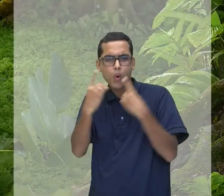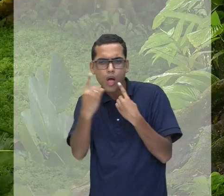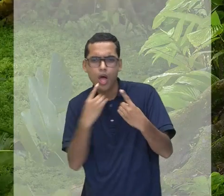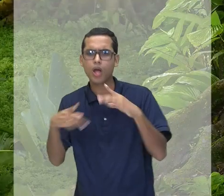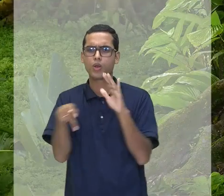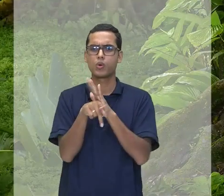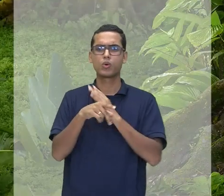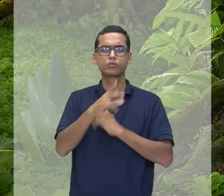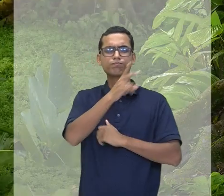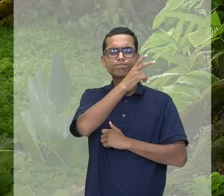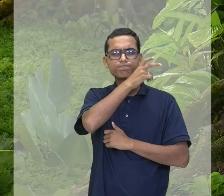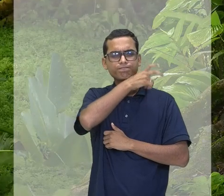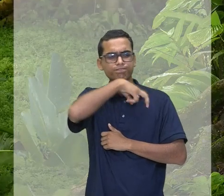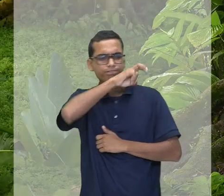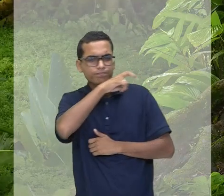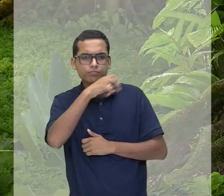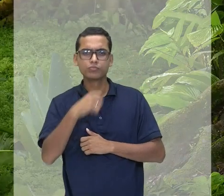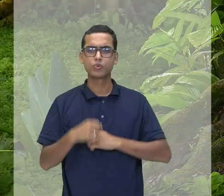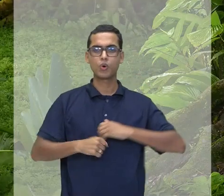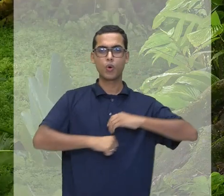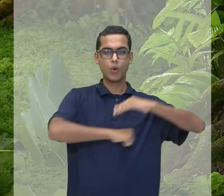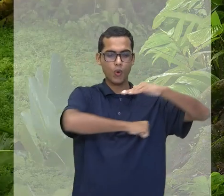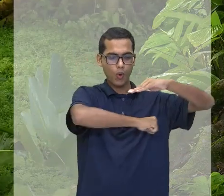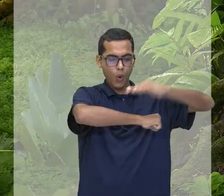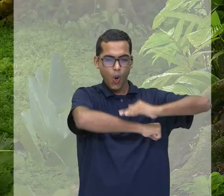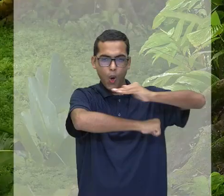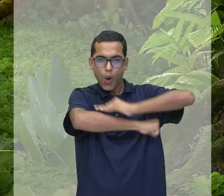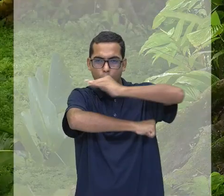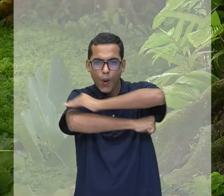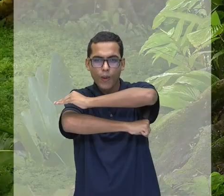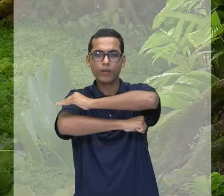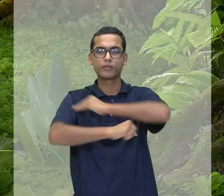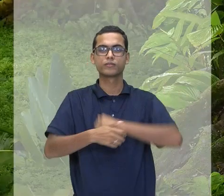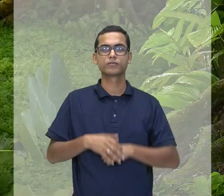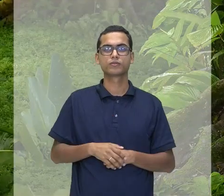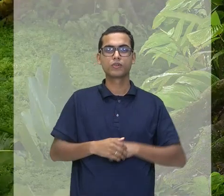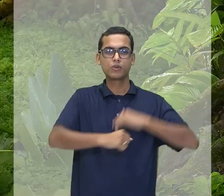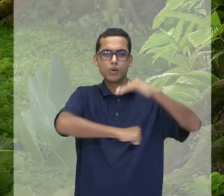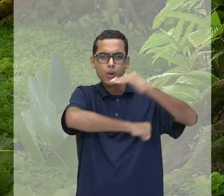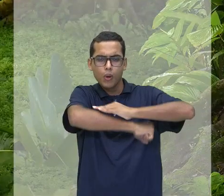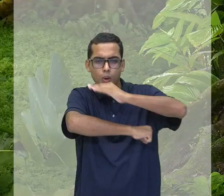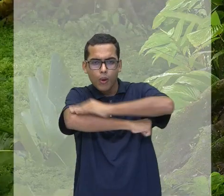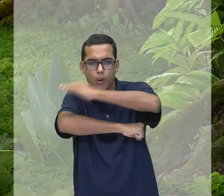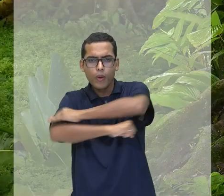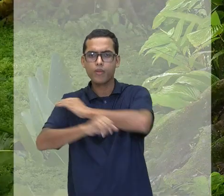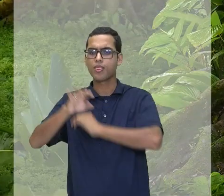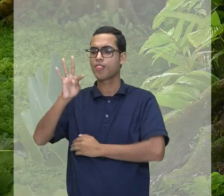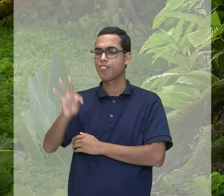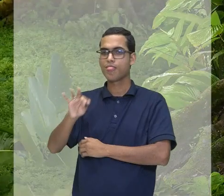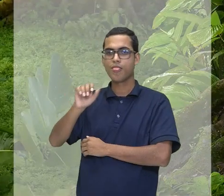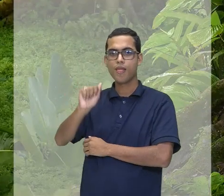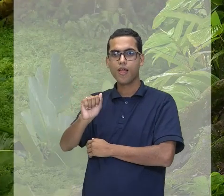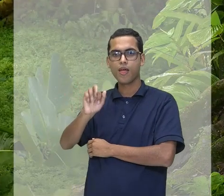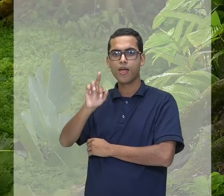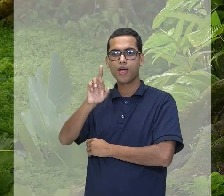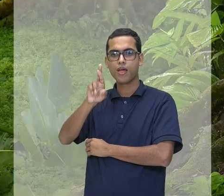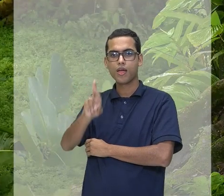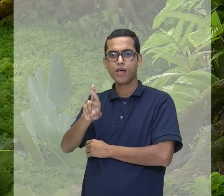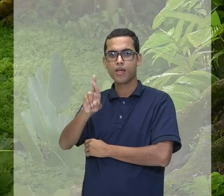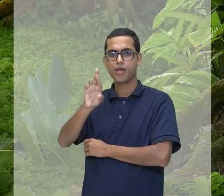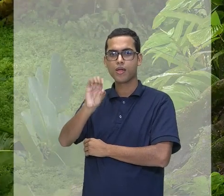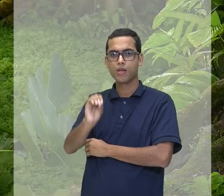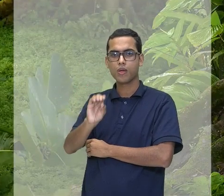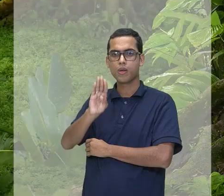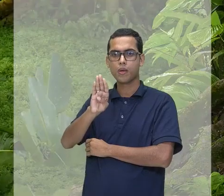ali e o sapo, nós estamos falando da história do sapo taroubequê, né, protagonizada aí pelo taroubequê.